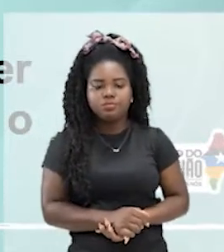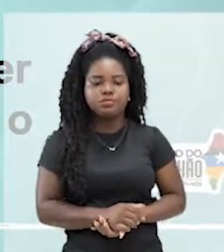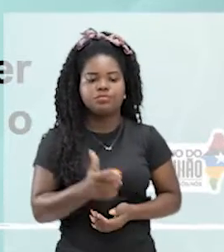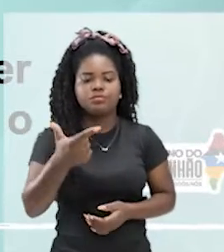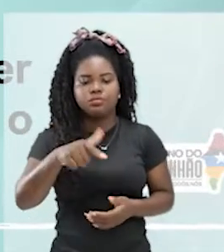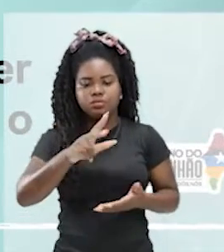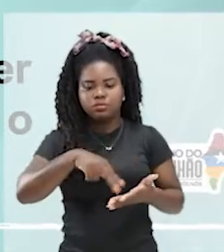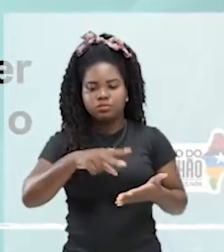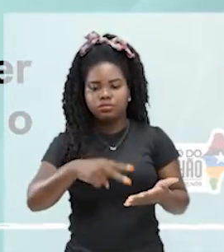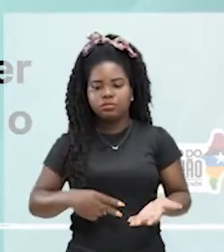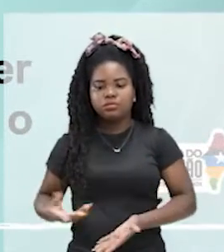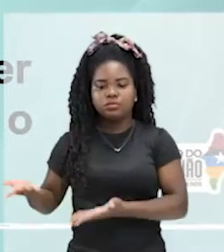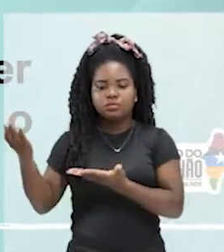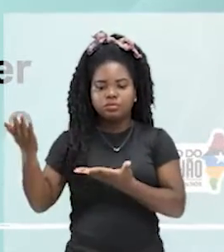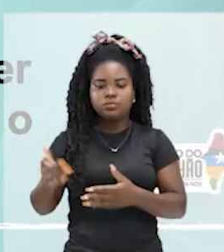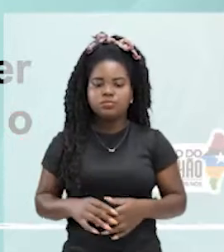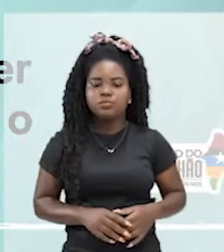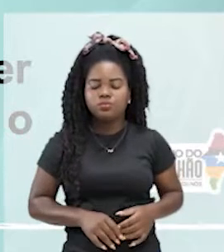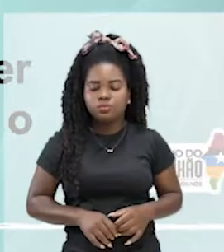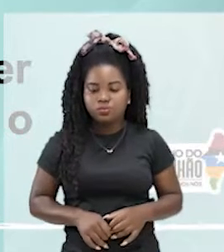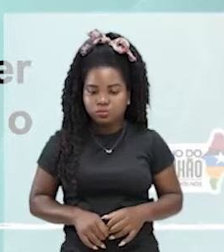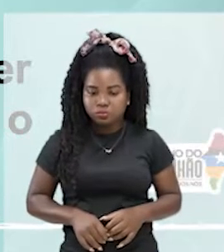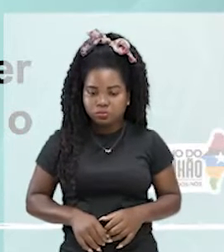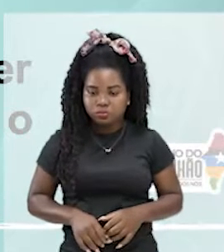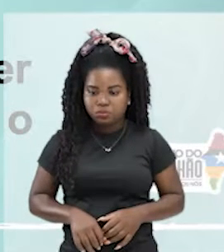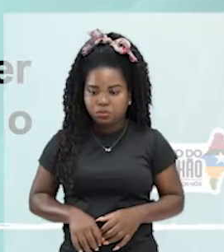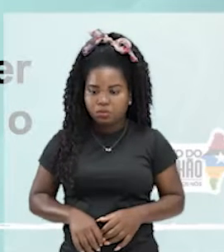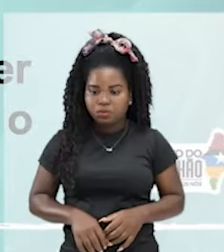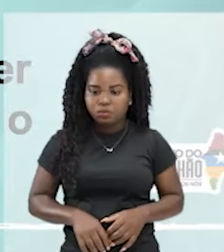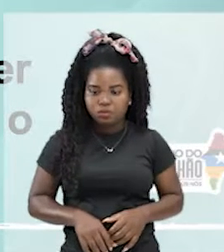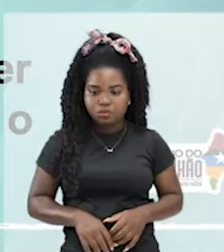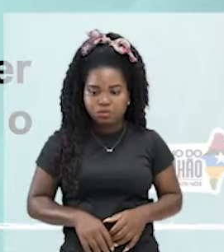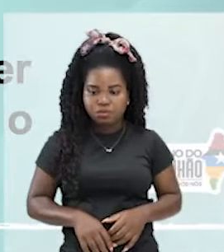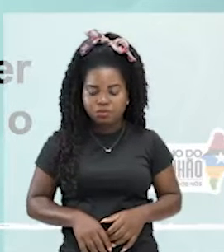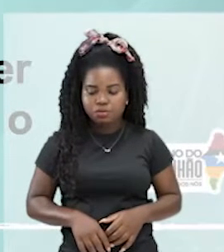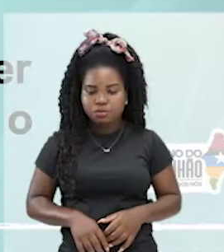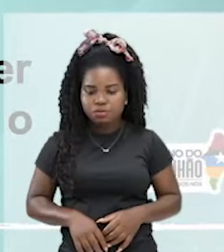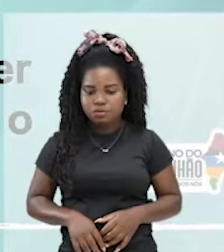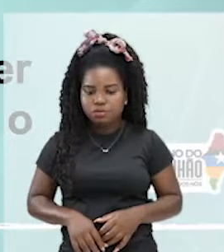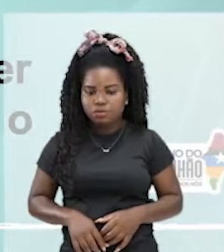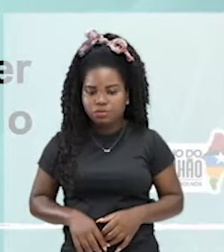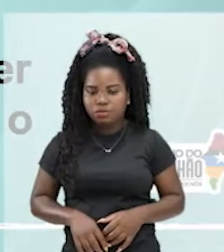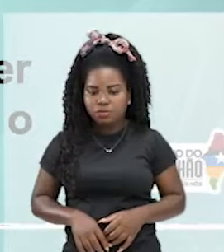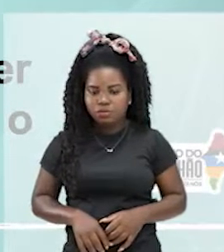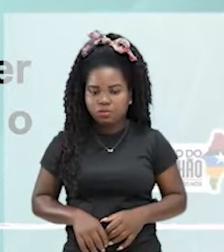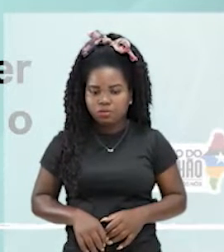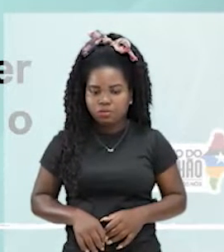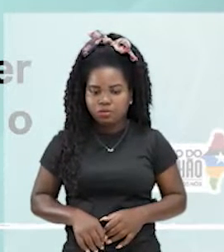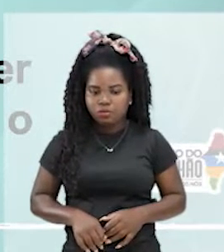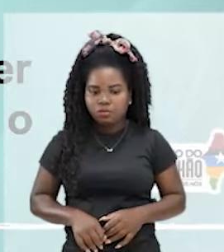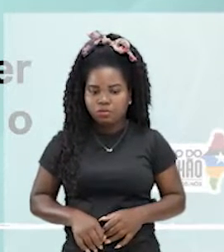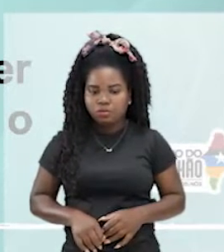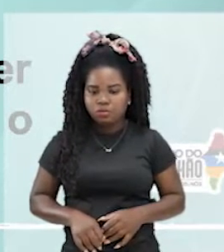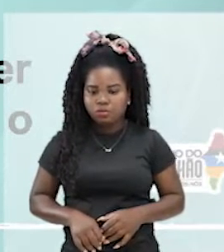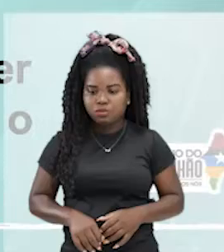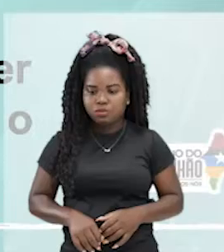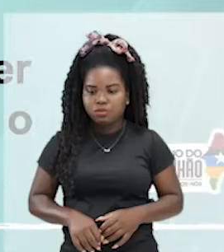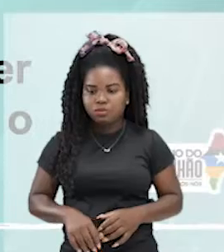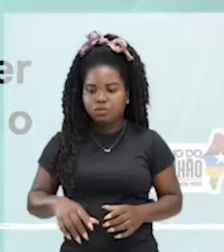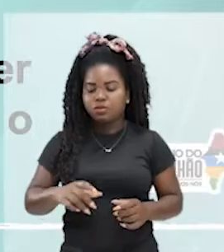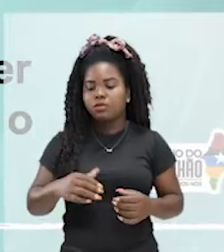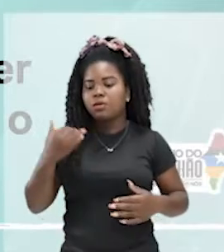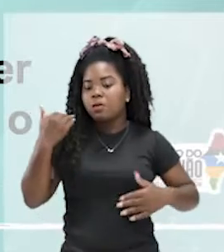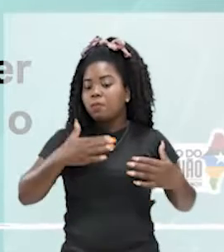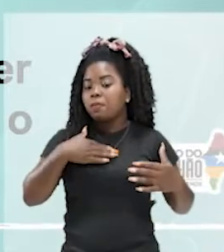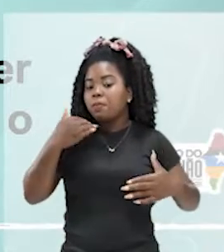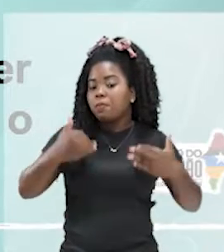Encenação econômica. Um ator intenso. Construção do princípio da estrita autarcia, ou seja, é meu